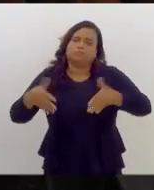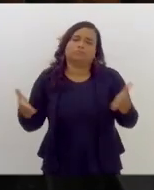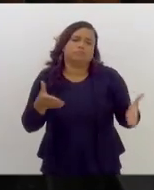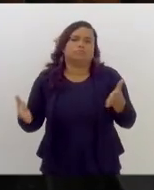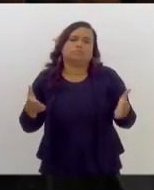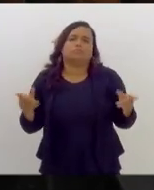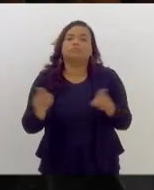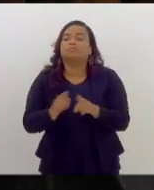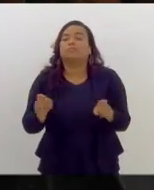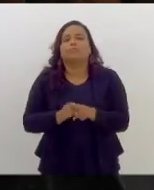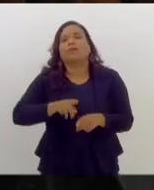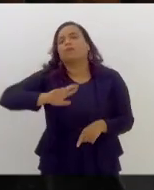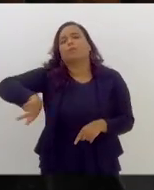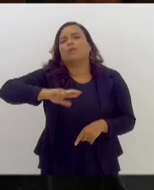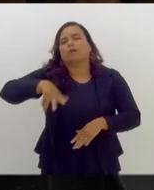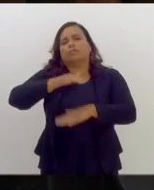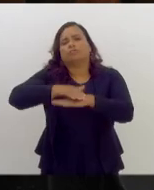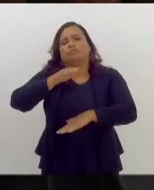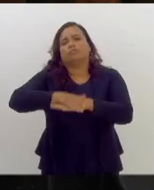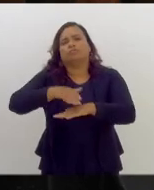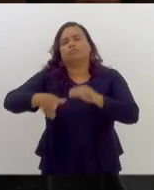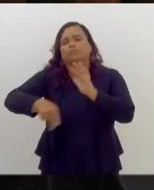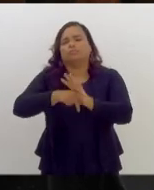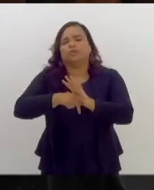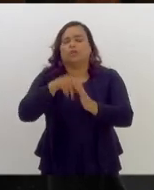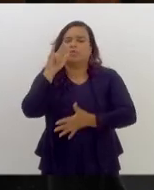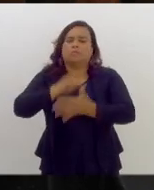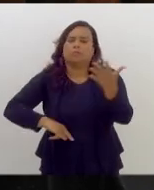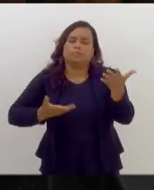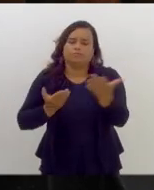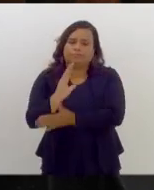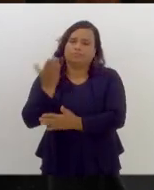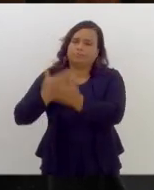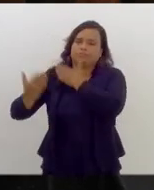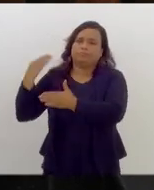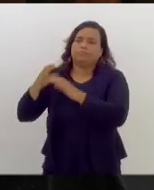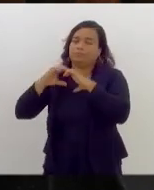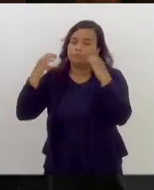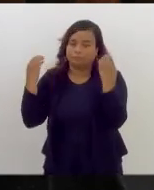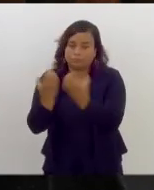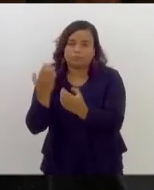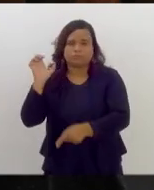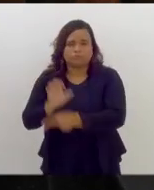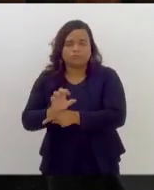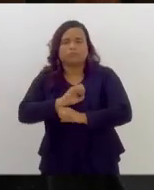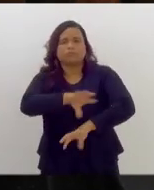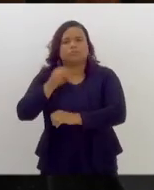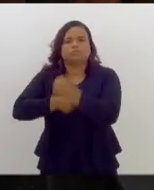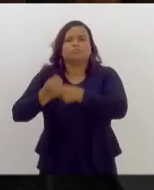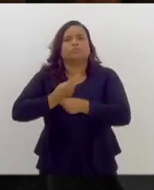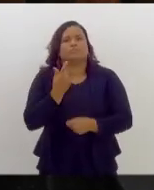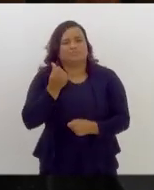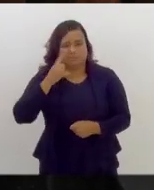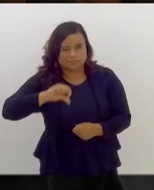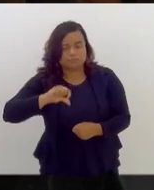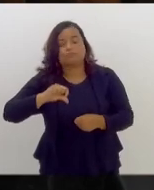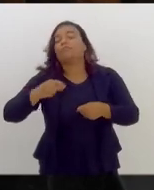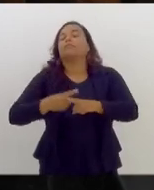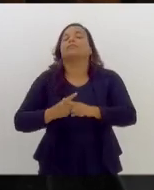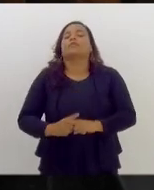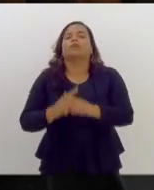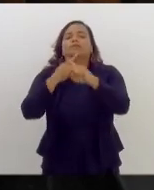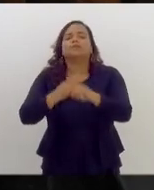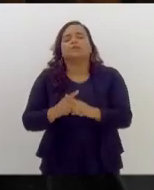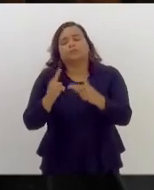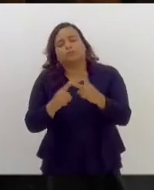e que não estavam postos quando esse documento foi aprovado no Congresso Estadual de Educação em 2019. Segundo desafio, a reforma do ensino